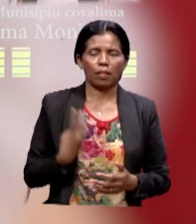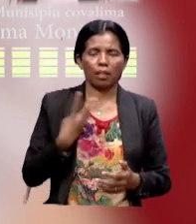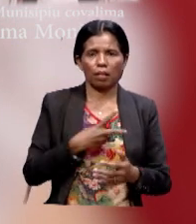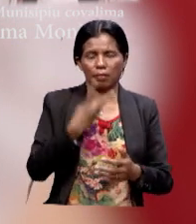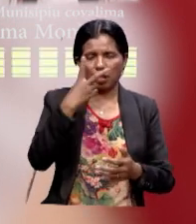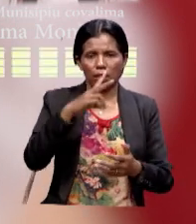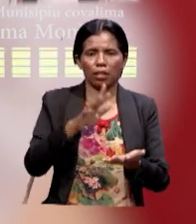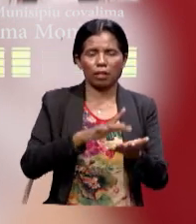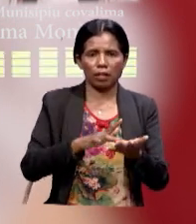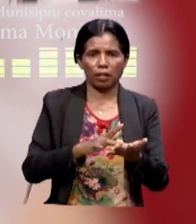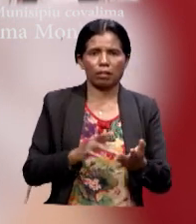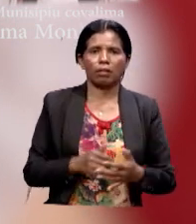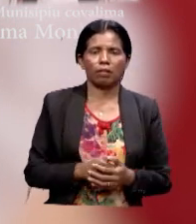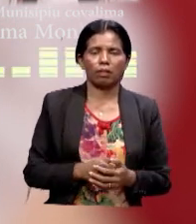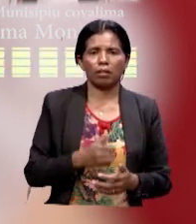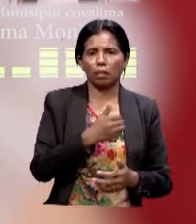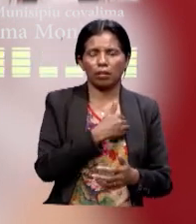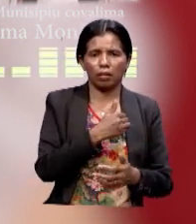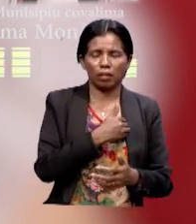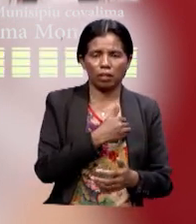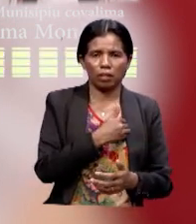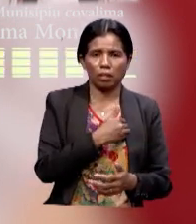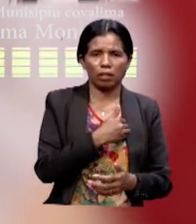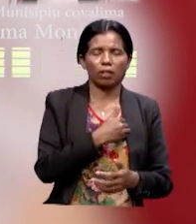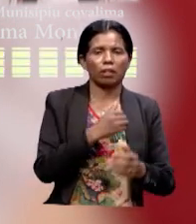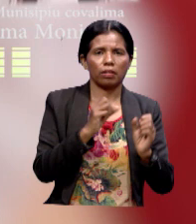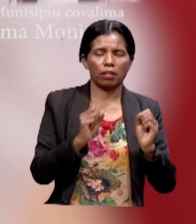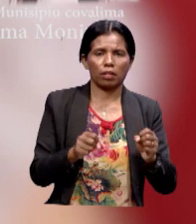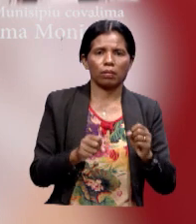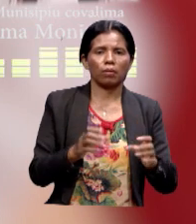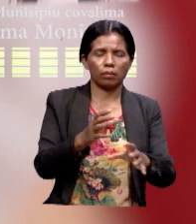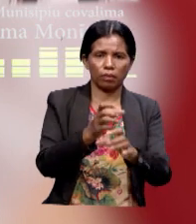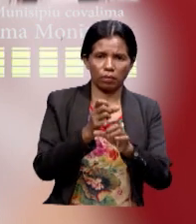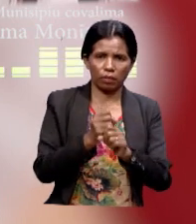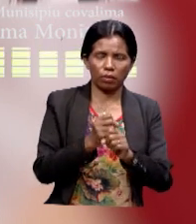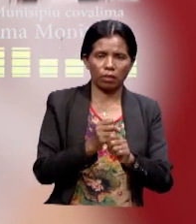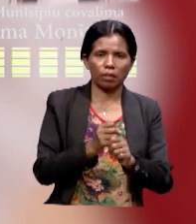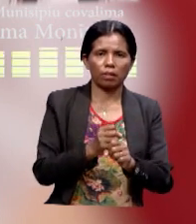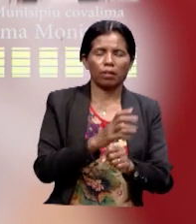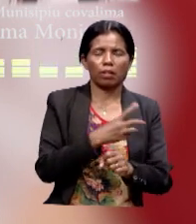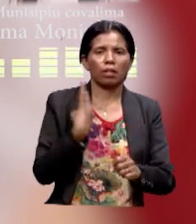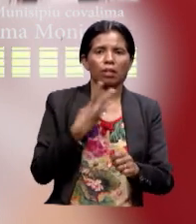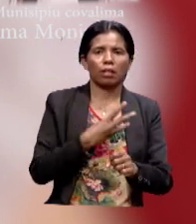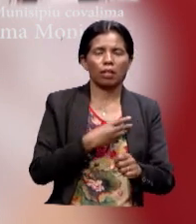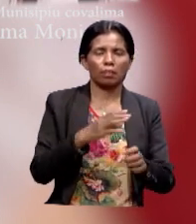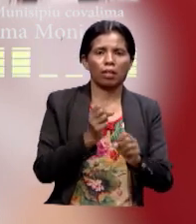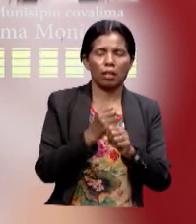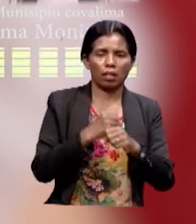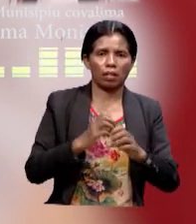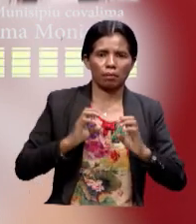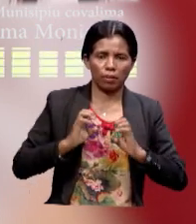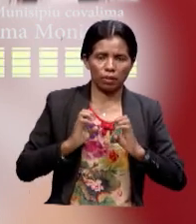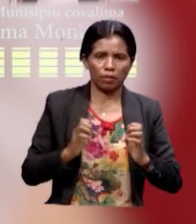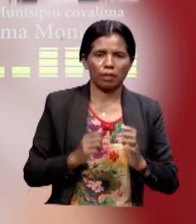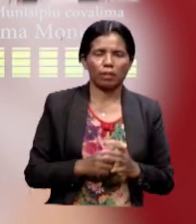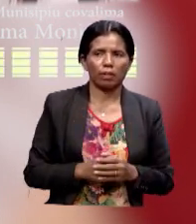katak ida ni sedap lado sedap atau sudah tu kalau habis lusa antau ami hal emergensia ami